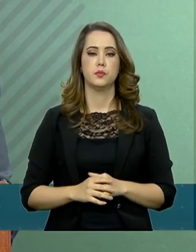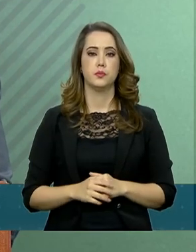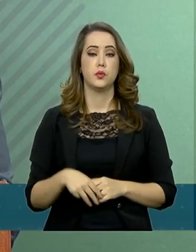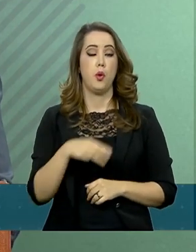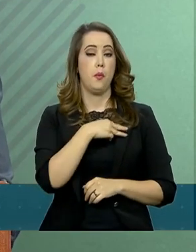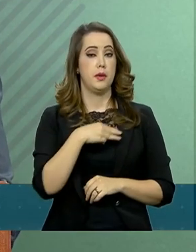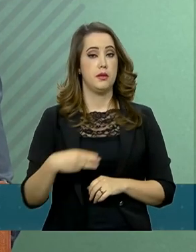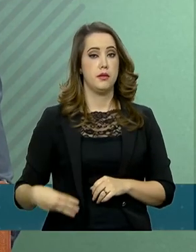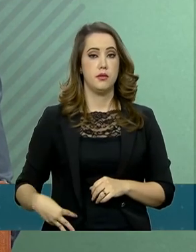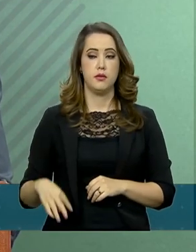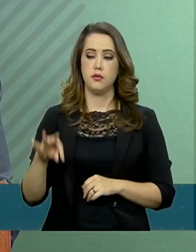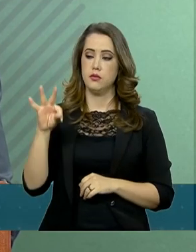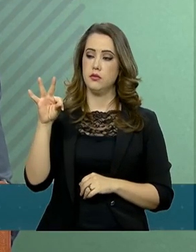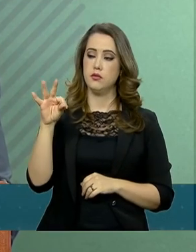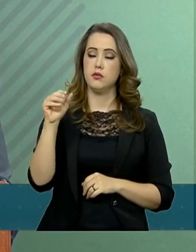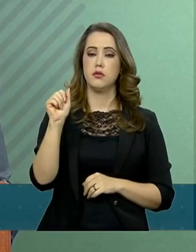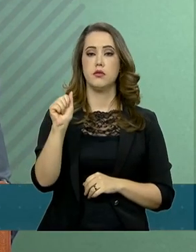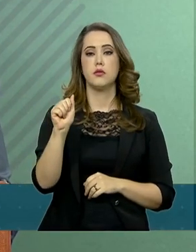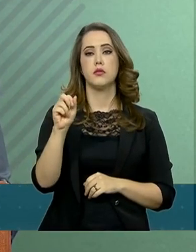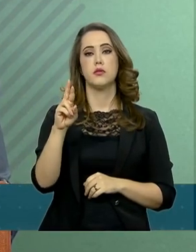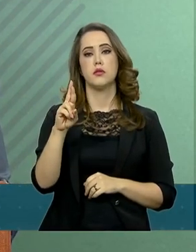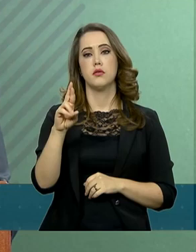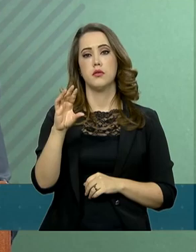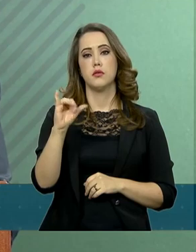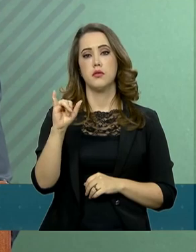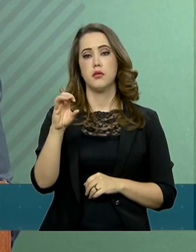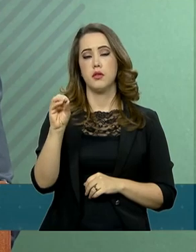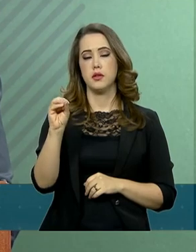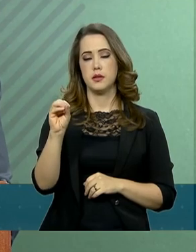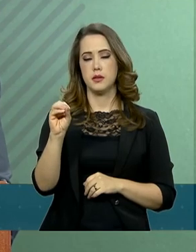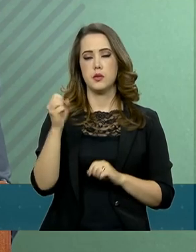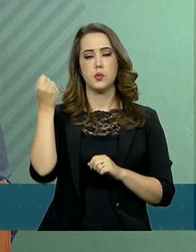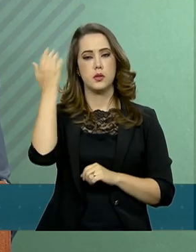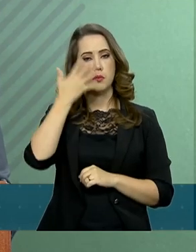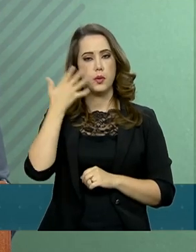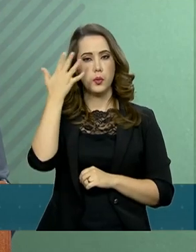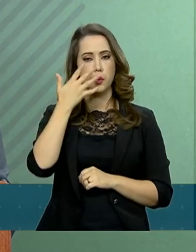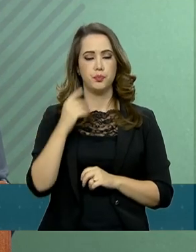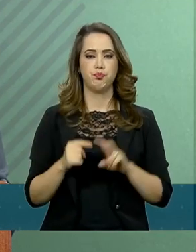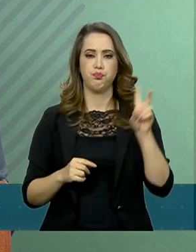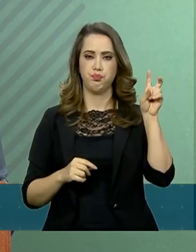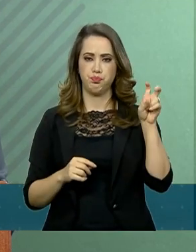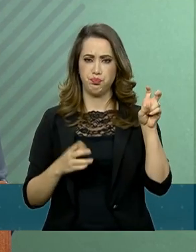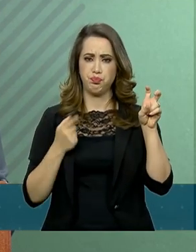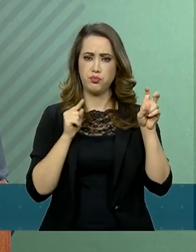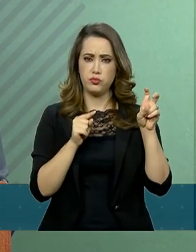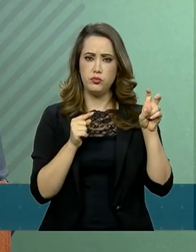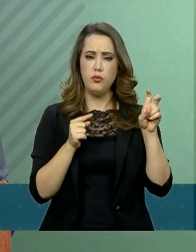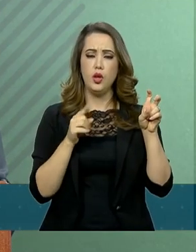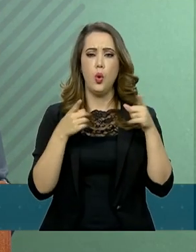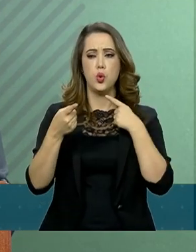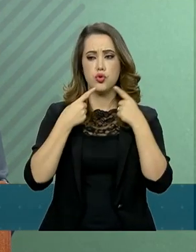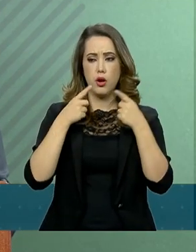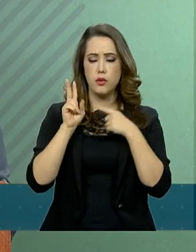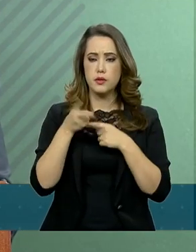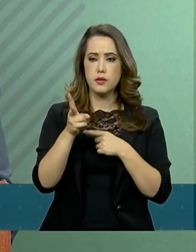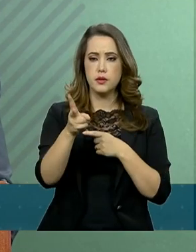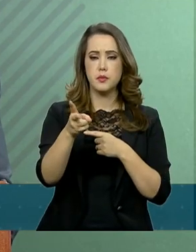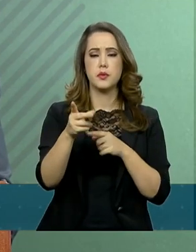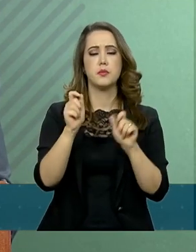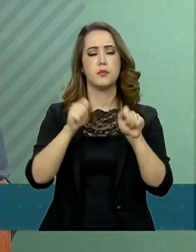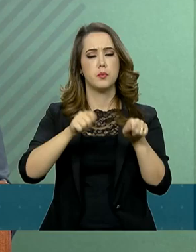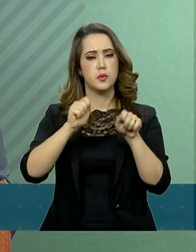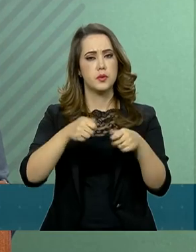ministro tarcísio feitas explicou abro as coisas o diálogo segue sendo o principal mecanismo com o qual